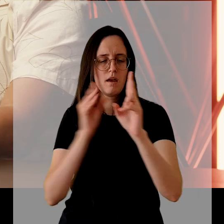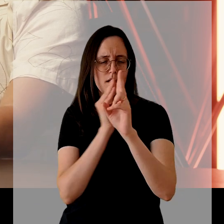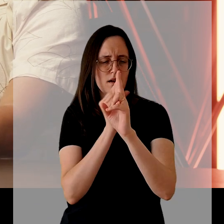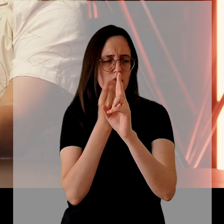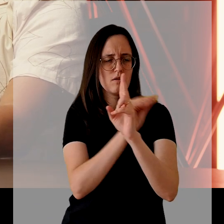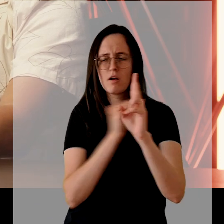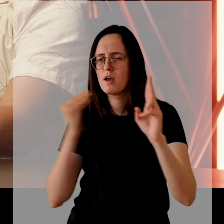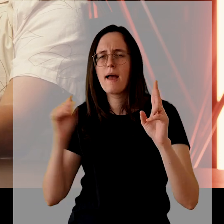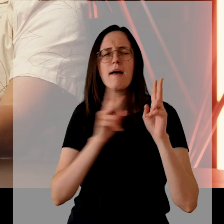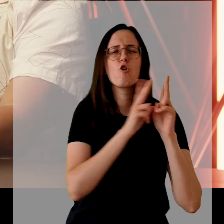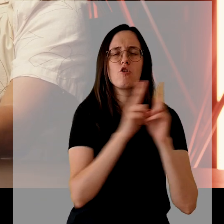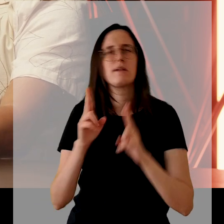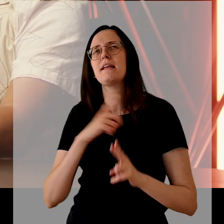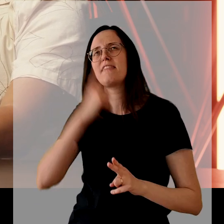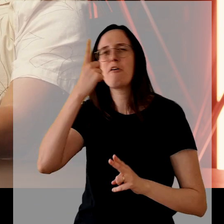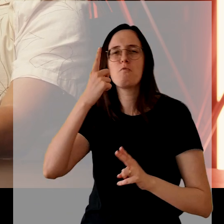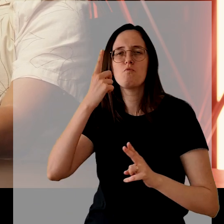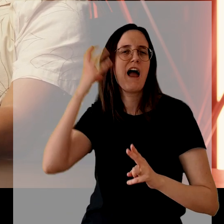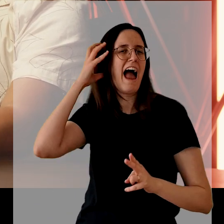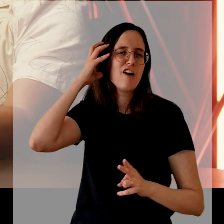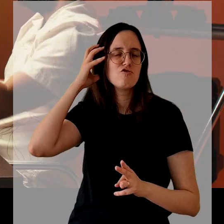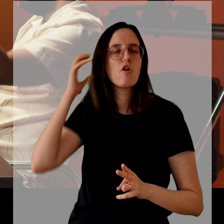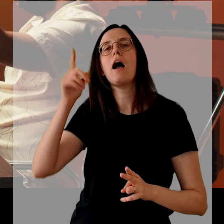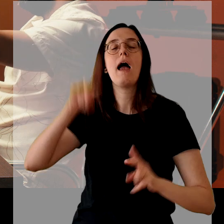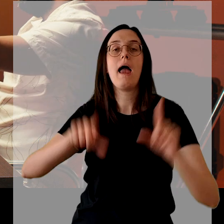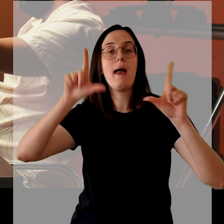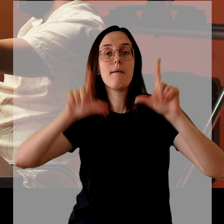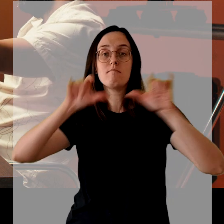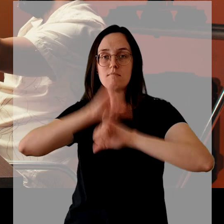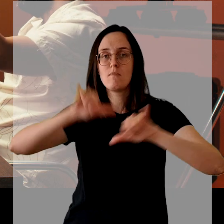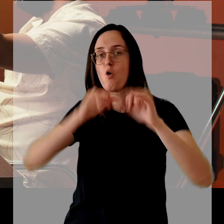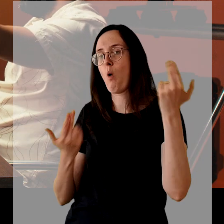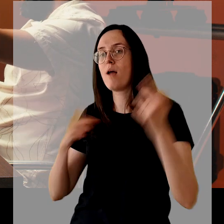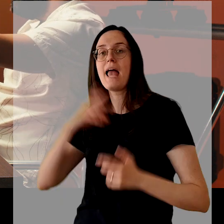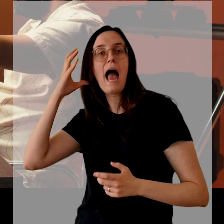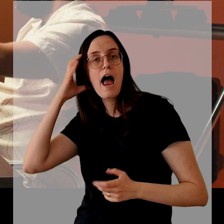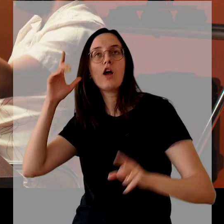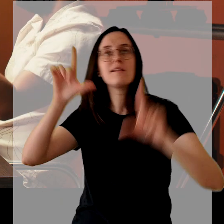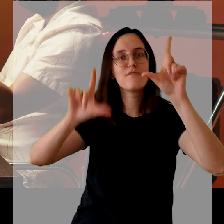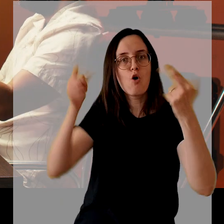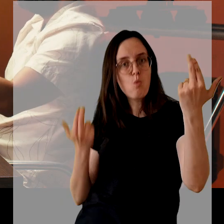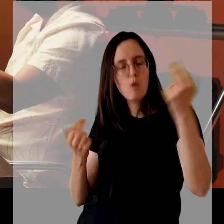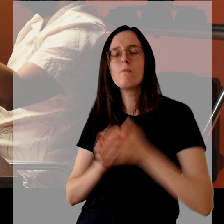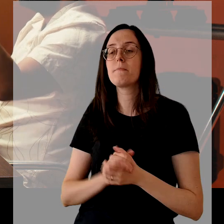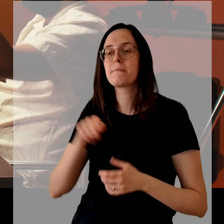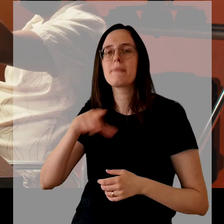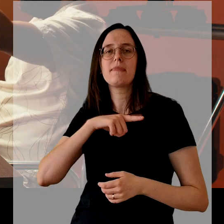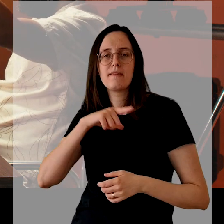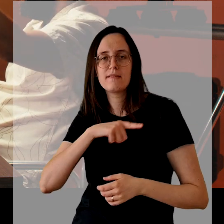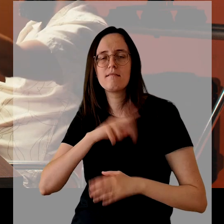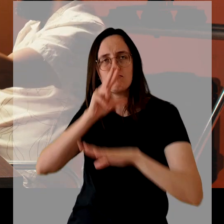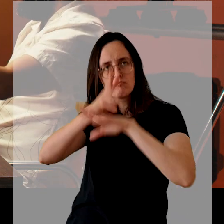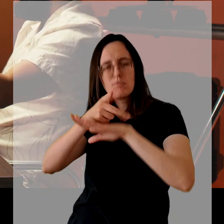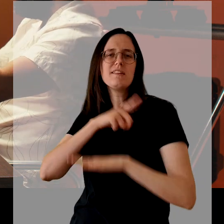era uma rádio que tinha um programa que era também televisionado, né? Mas era um programa de rádio que tinha uma